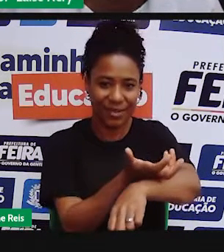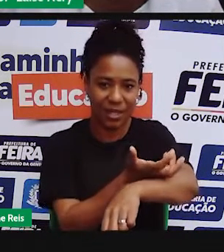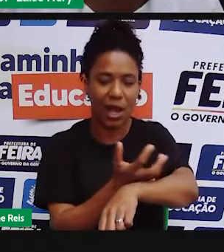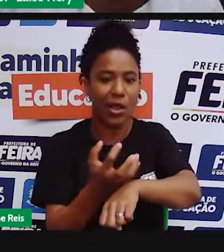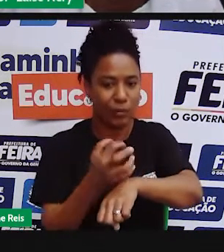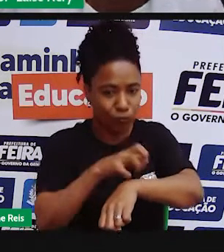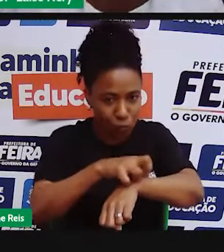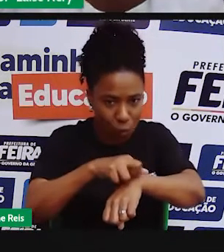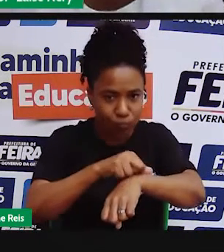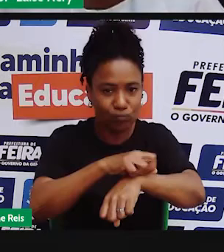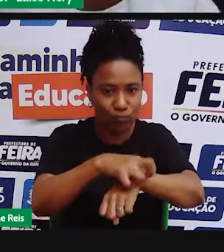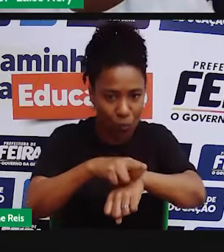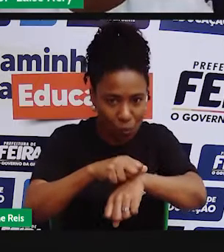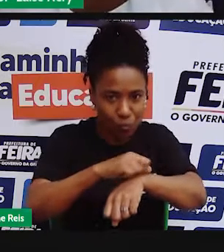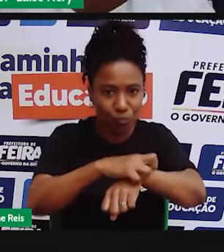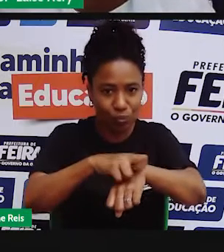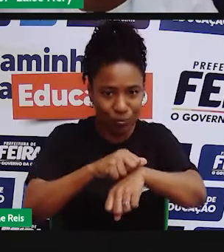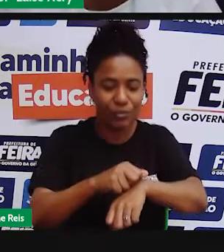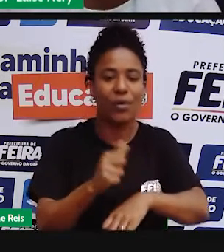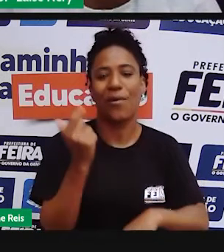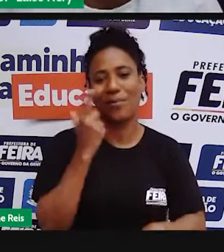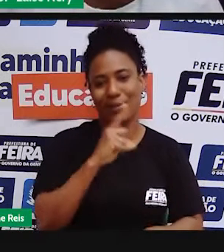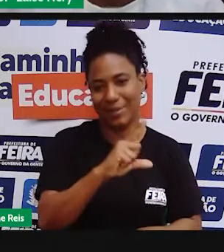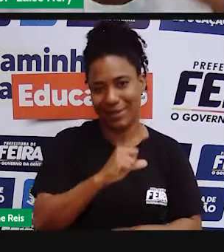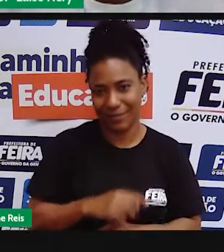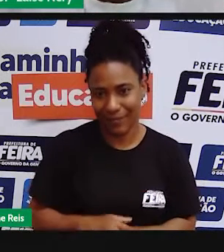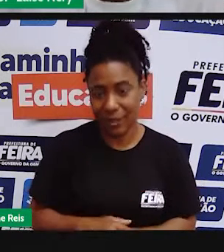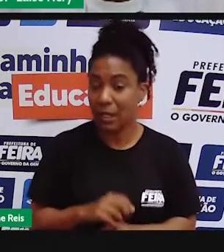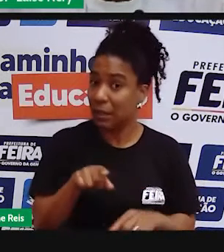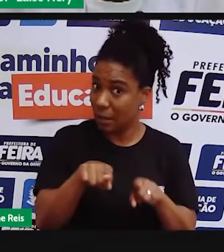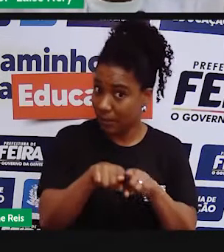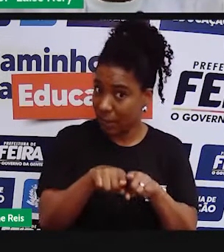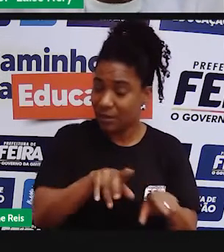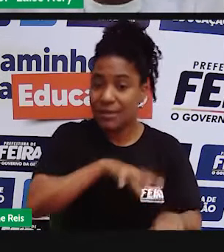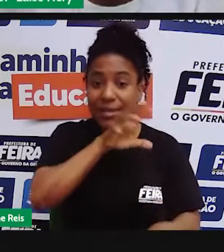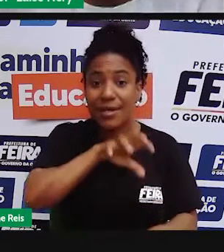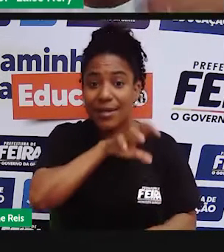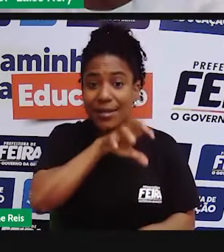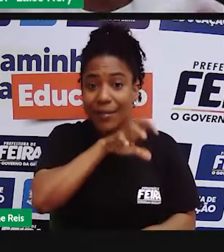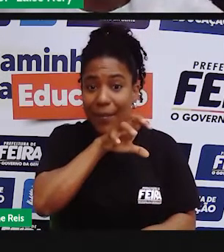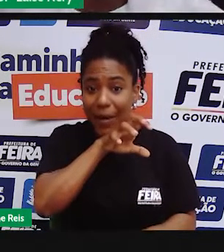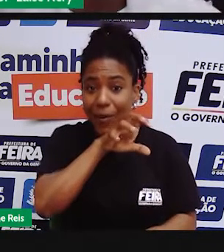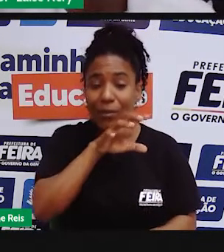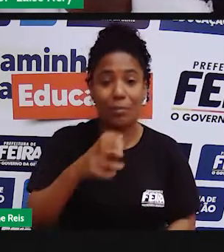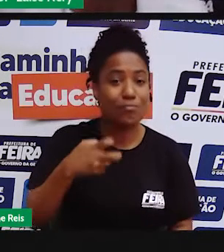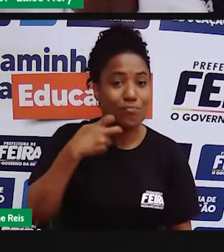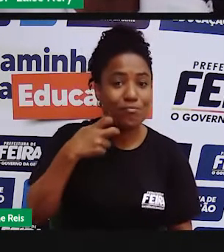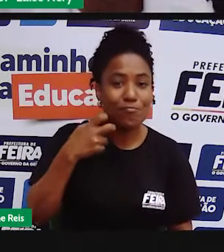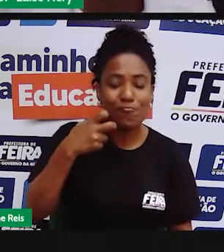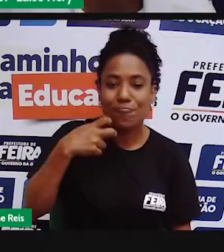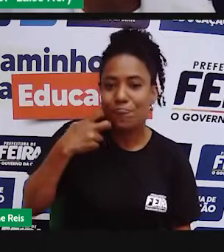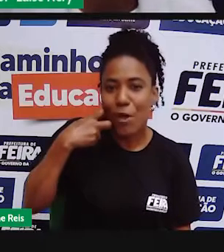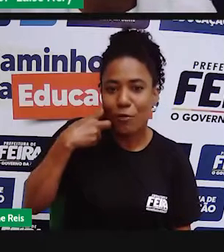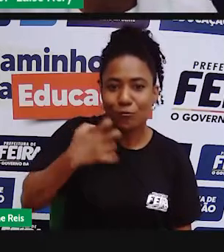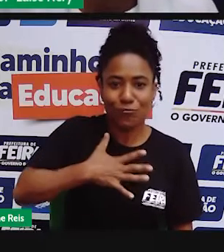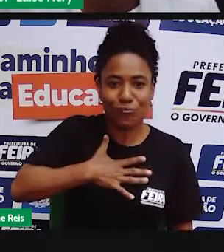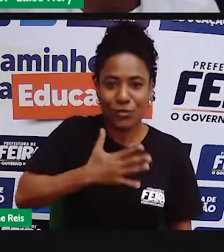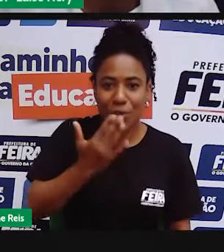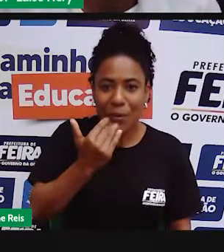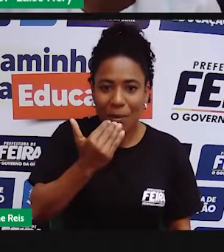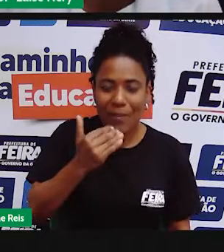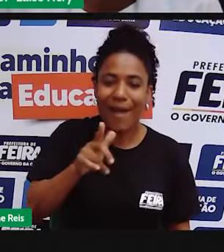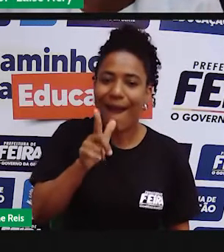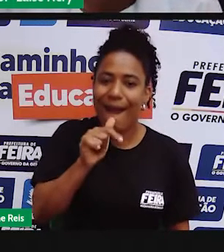rasteiras. Do contrário também, se eu tenho um animal aquático que gosta de se alimentar de peixes, ele